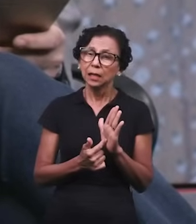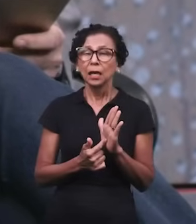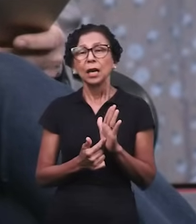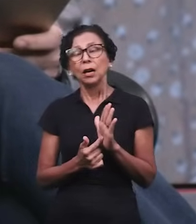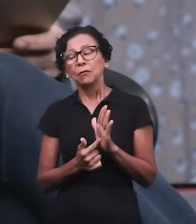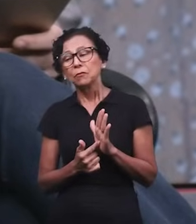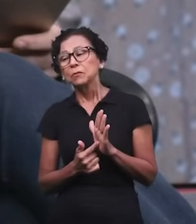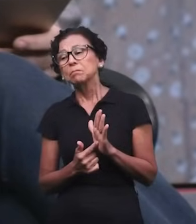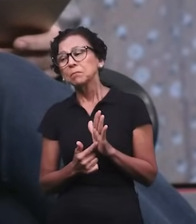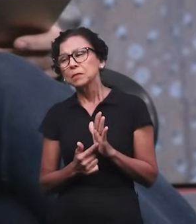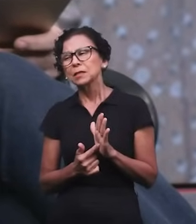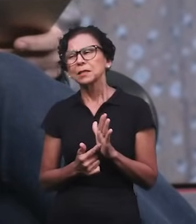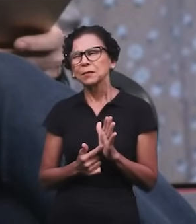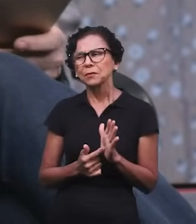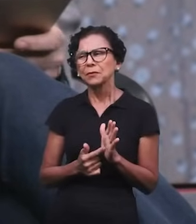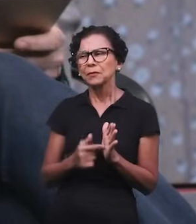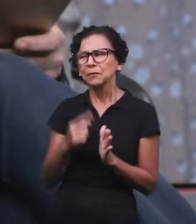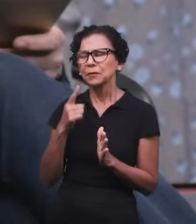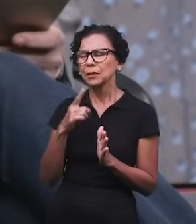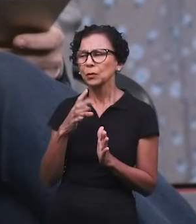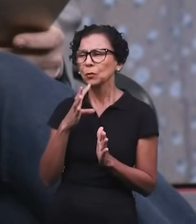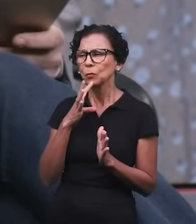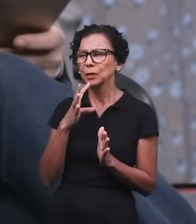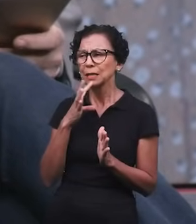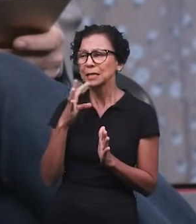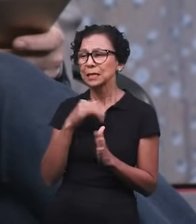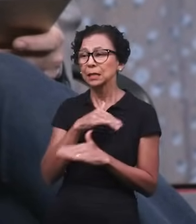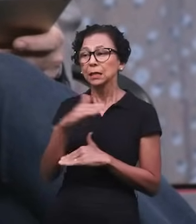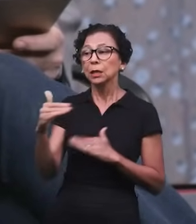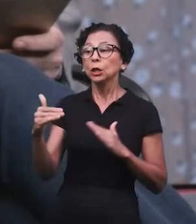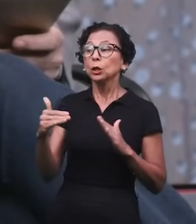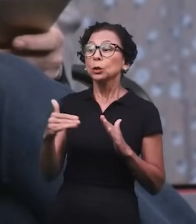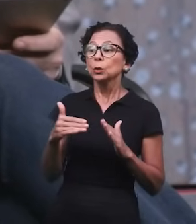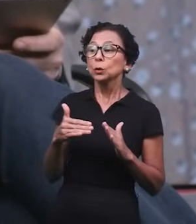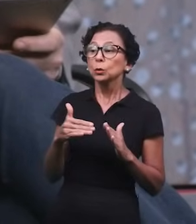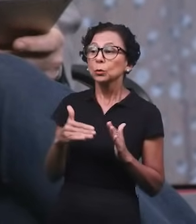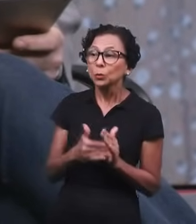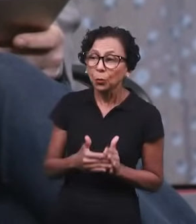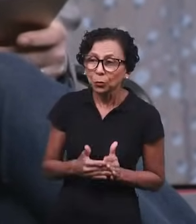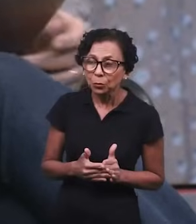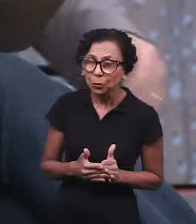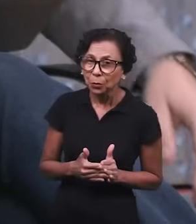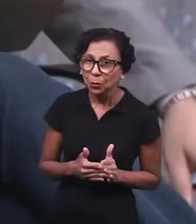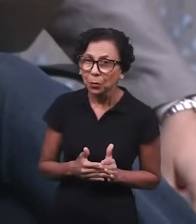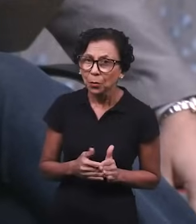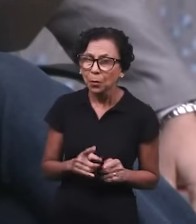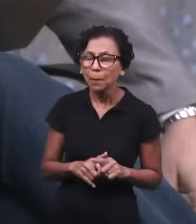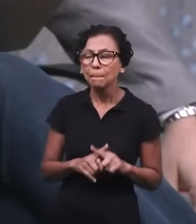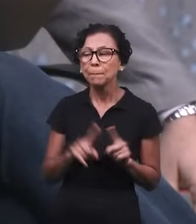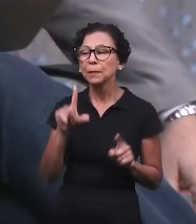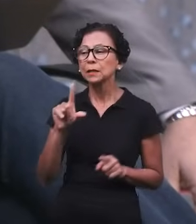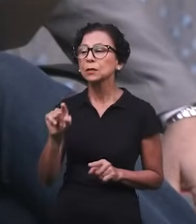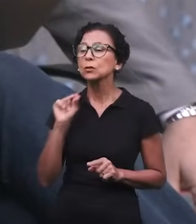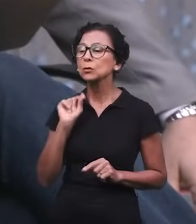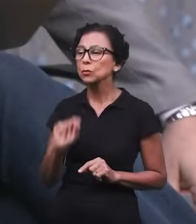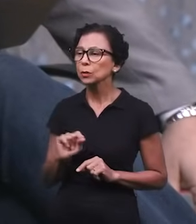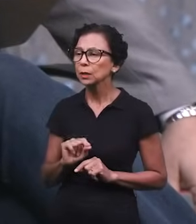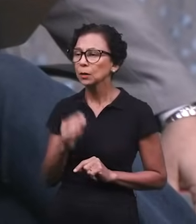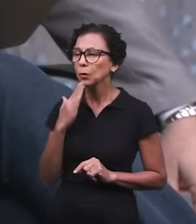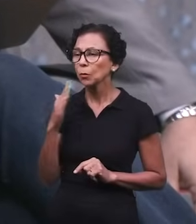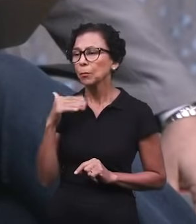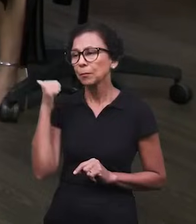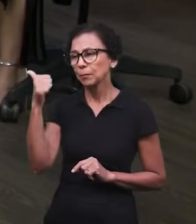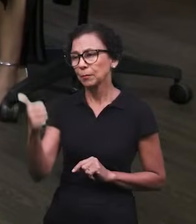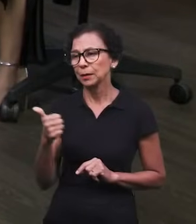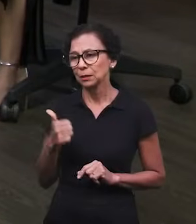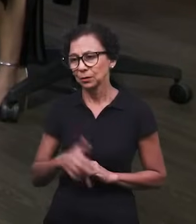podemos imaginar que a solução está em nós nos recolhermos, ou então fecharmos os nossos olhos, não,